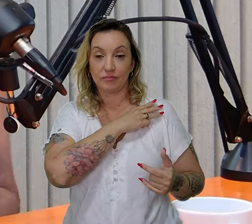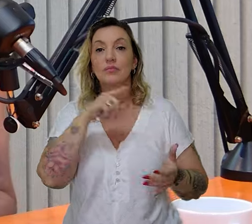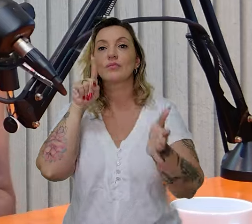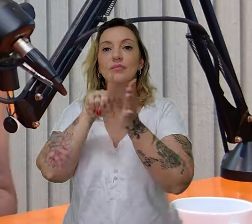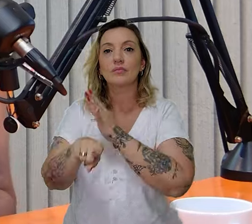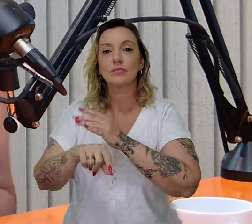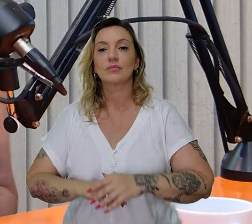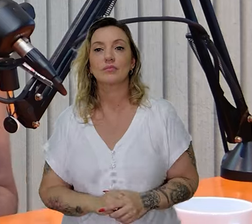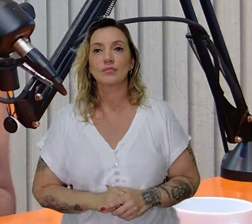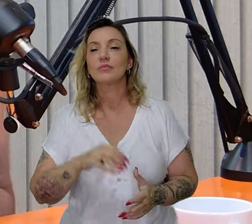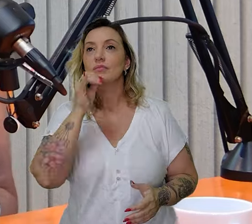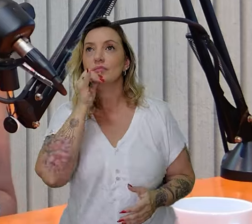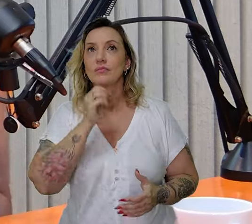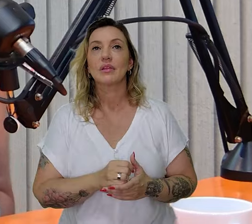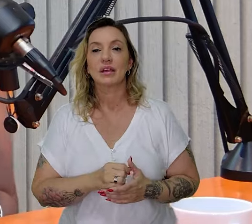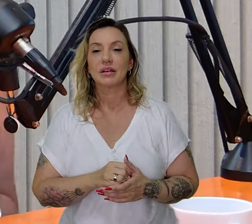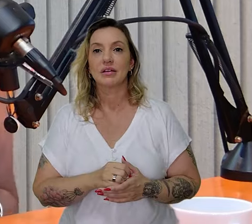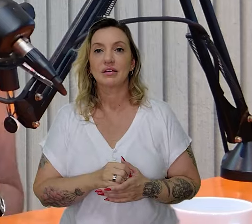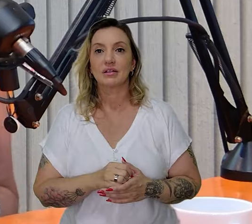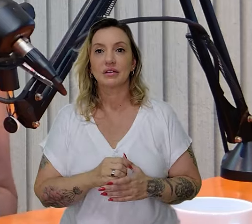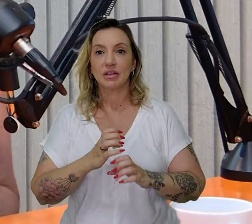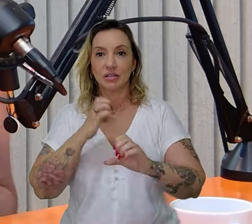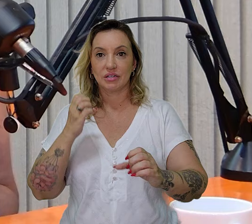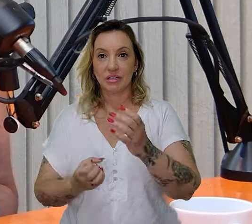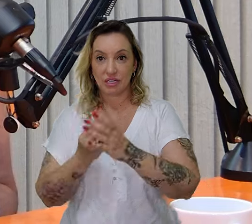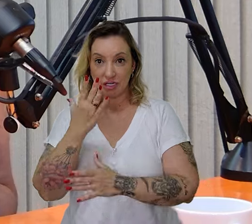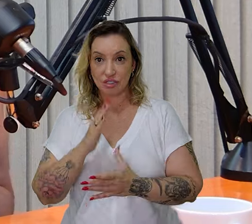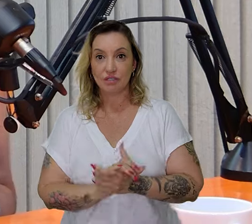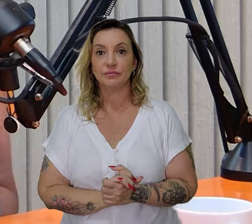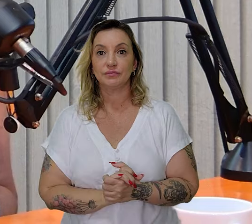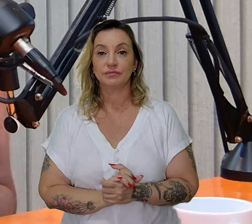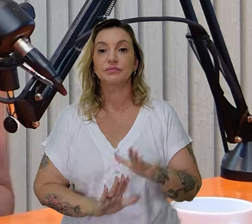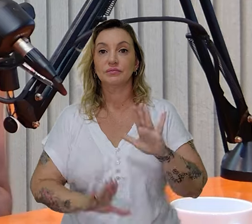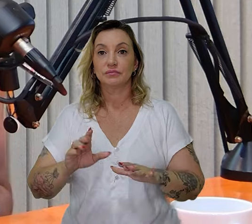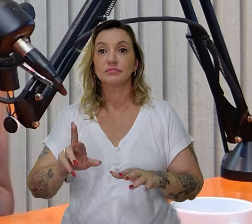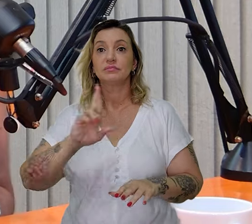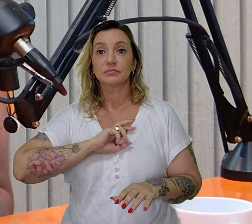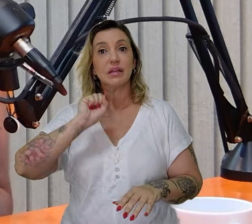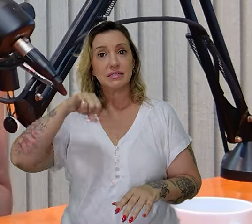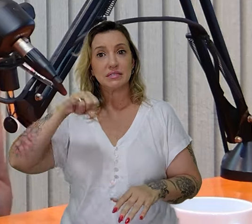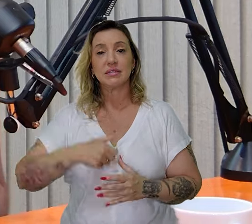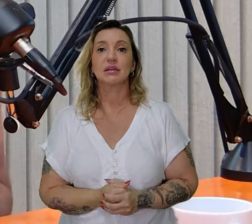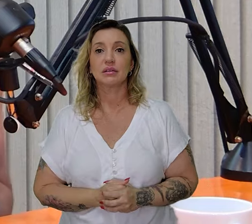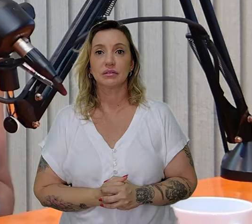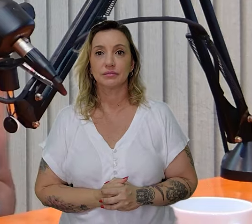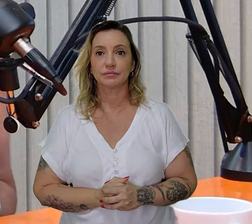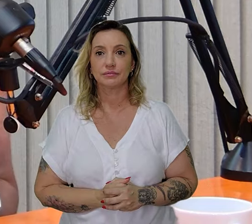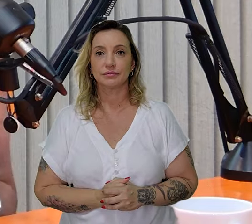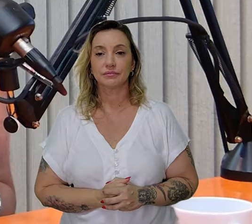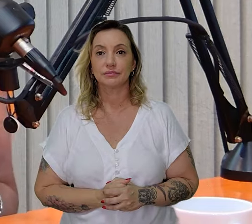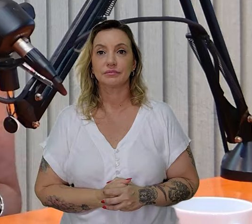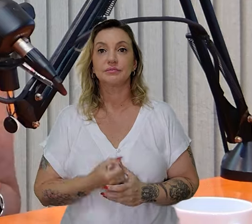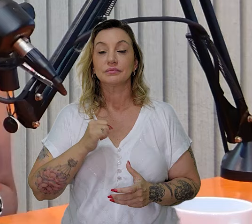eu pergunto por exemplo se Engenheiros são criativos Eu geralmente Escuto sim olha